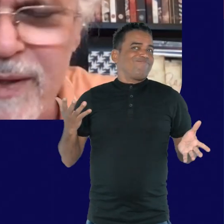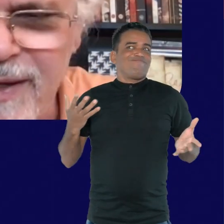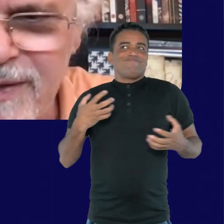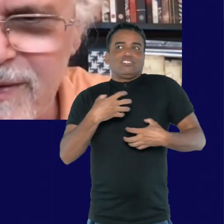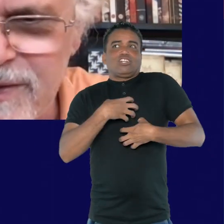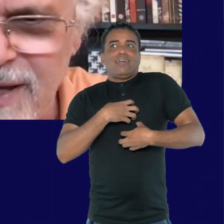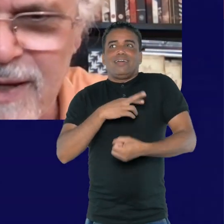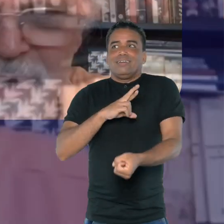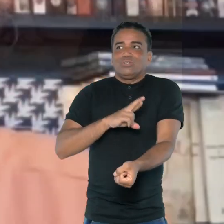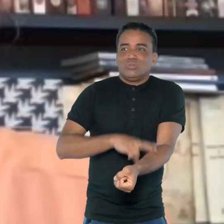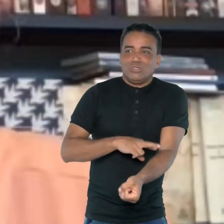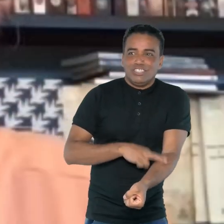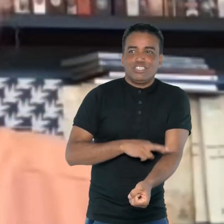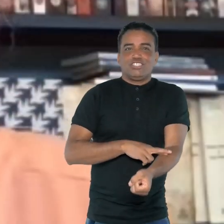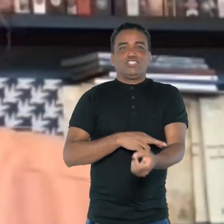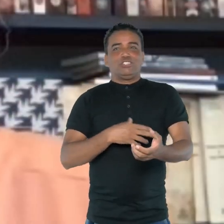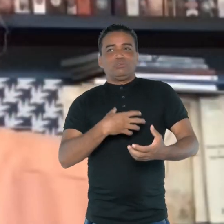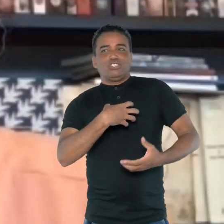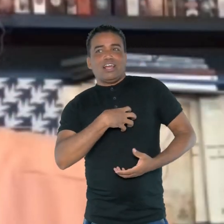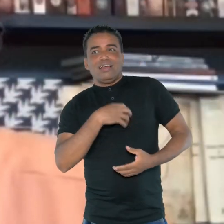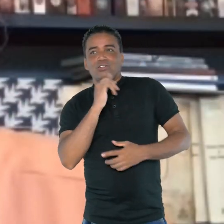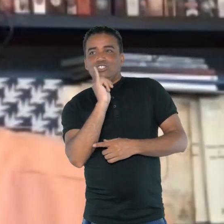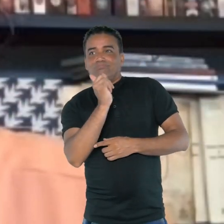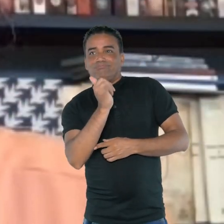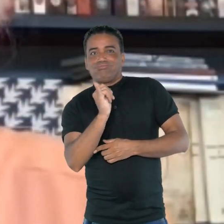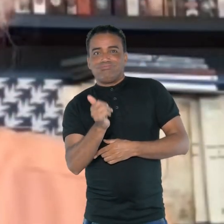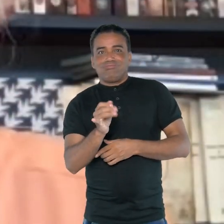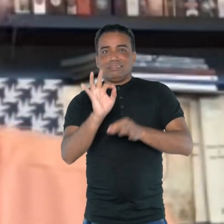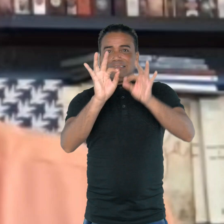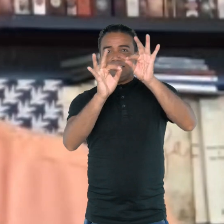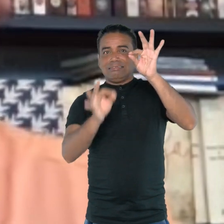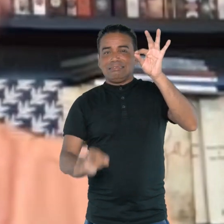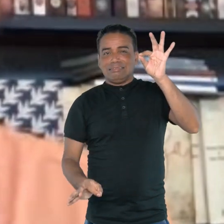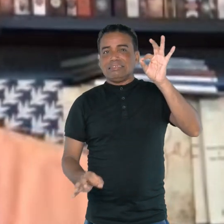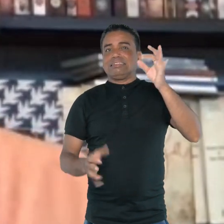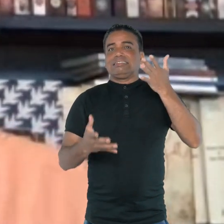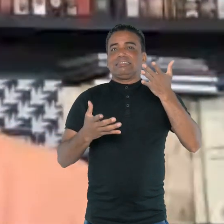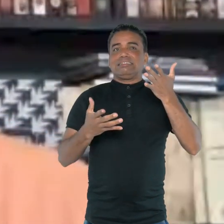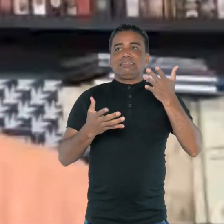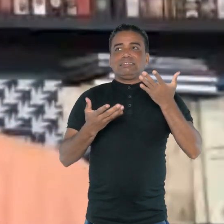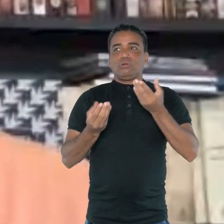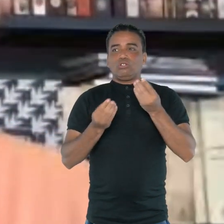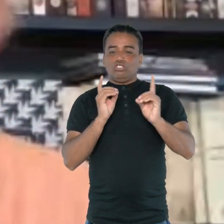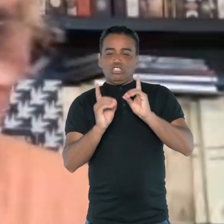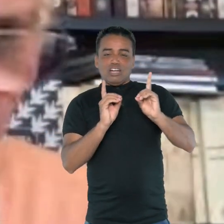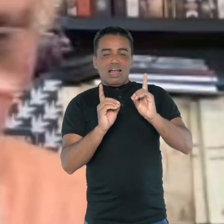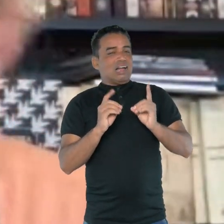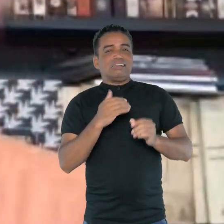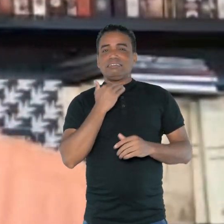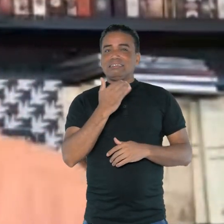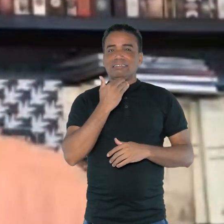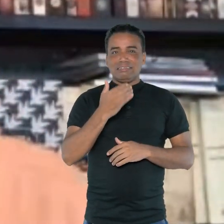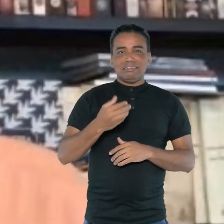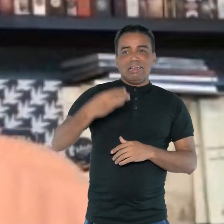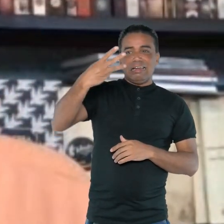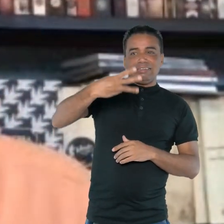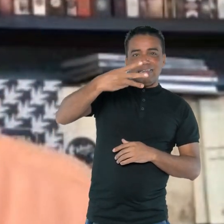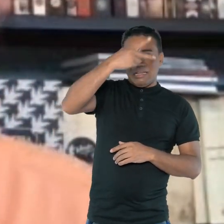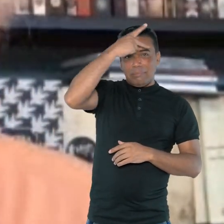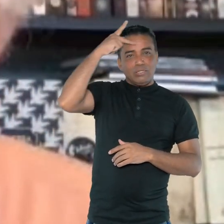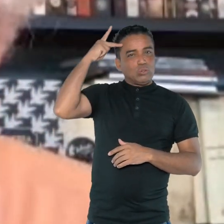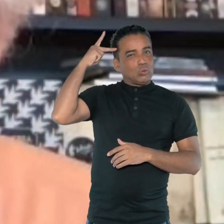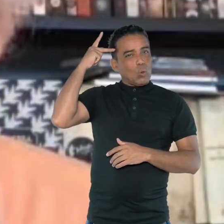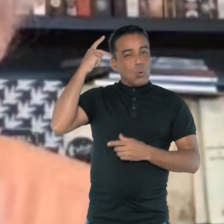tom, a maneira de narrar, o modo de narrar. Diálogo não funcionava, terceira pessoa não